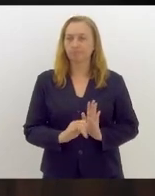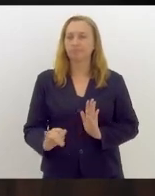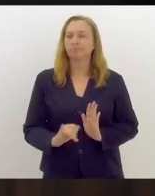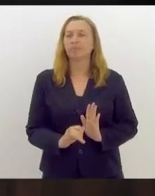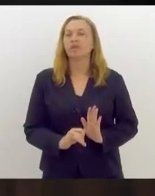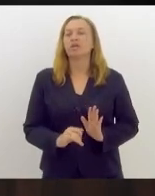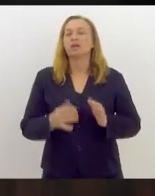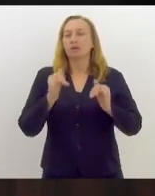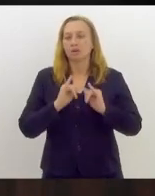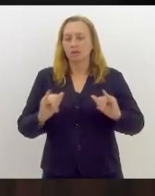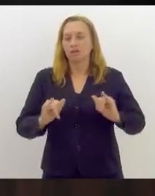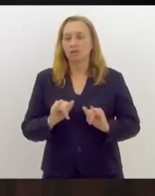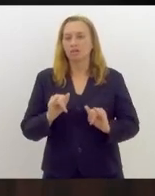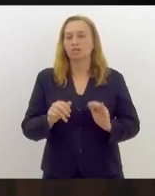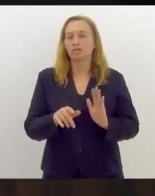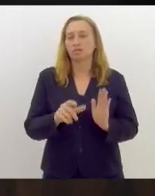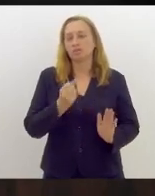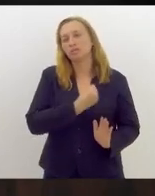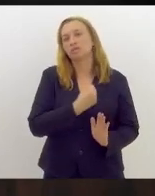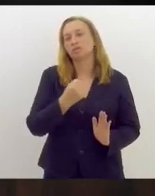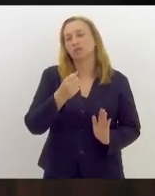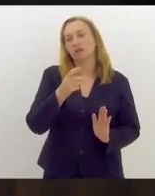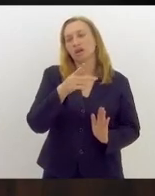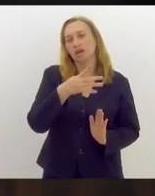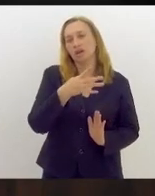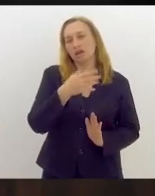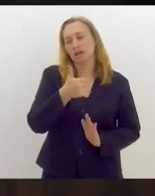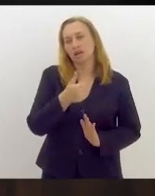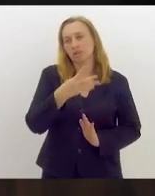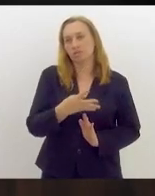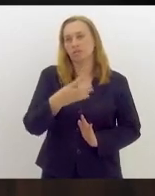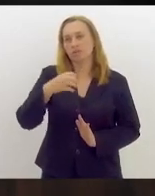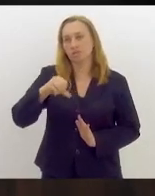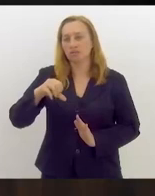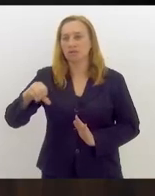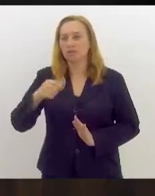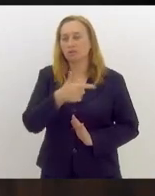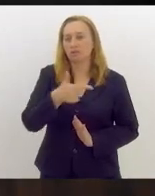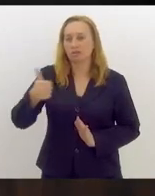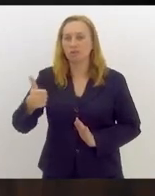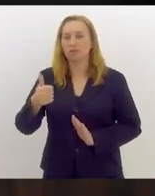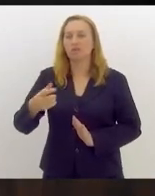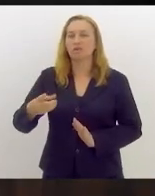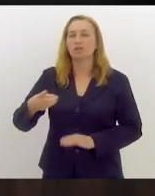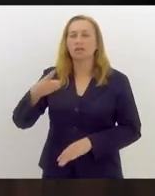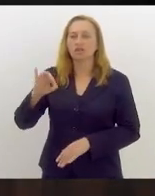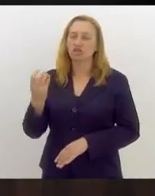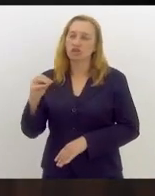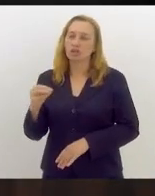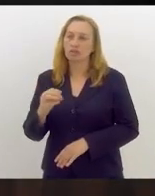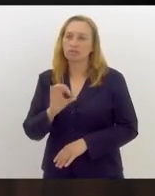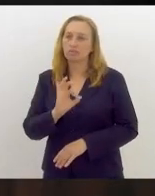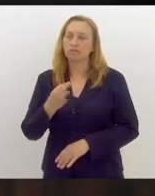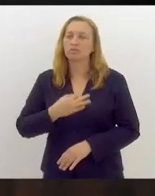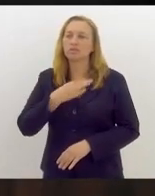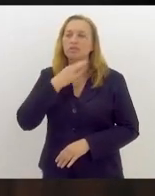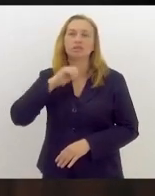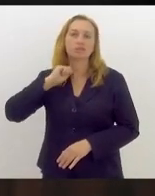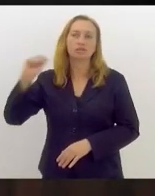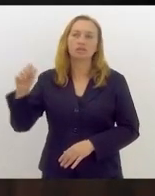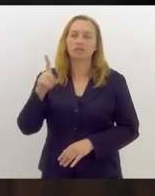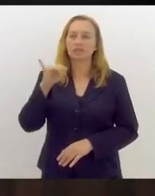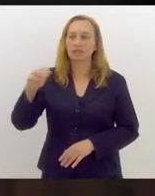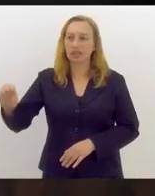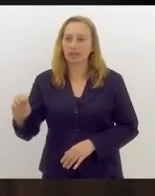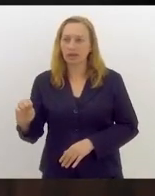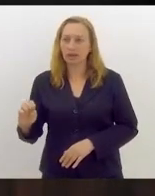anuncia o projeto de resolução número 1449 de 22 de altura e deputado Thiago Pampulha que consegue medalha de Tiradentes expectativa de diploma Daniela